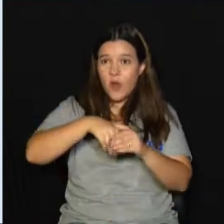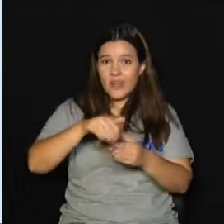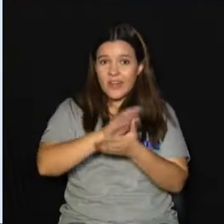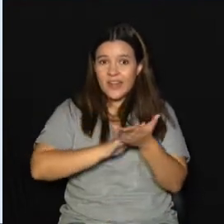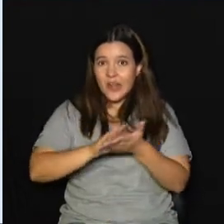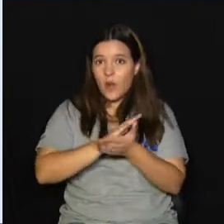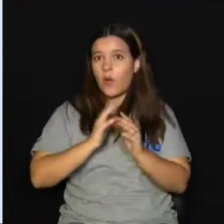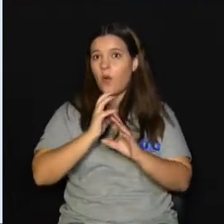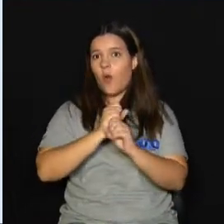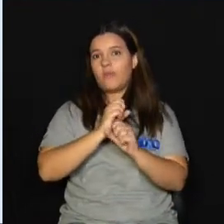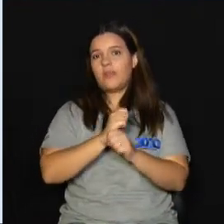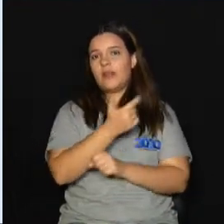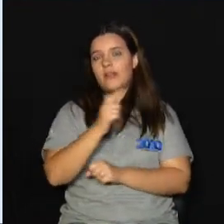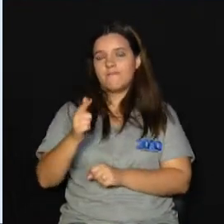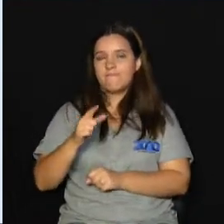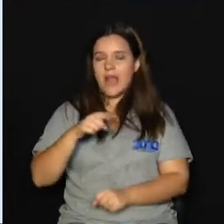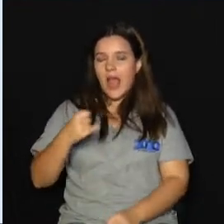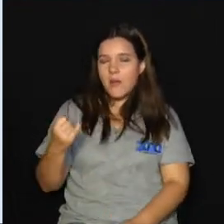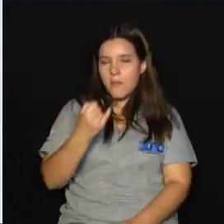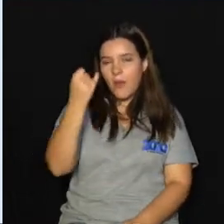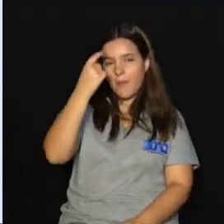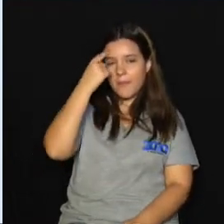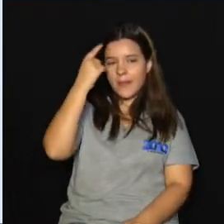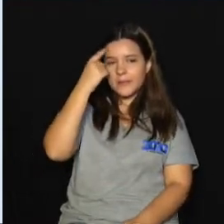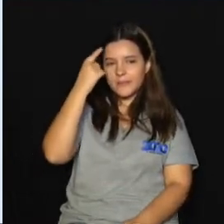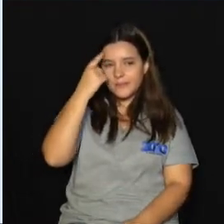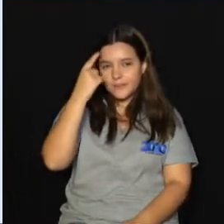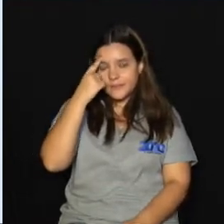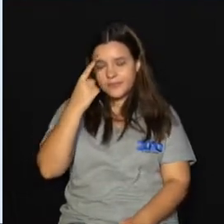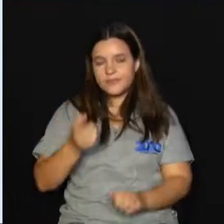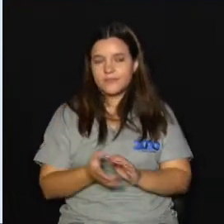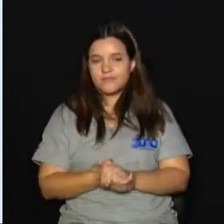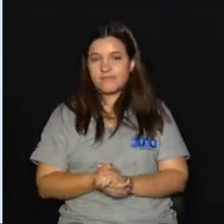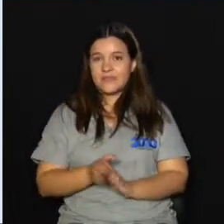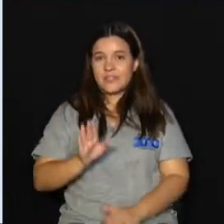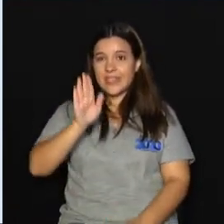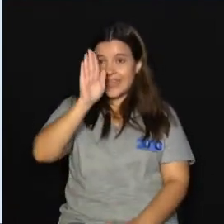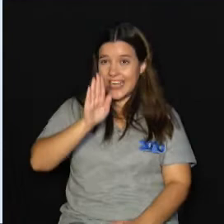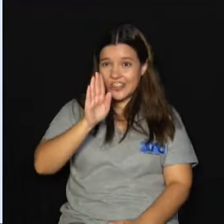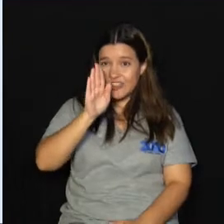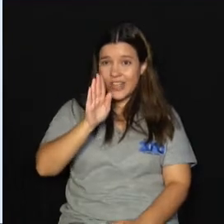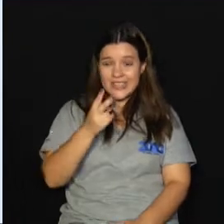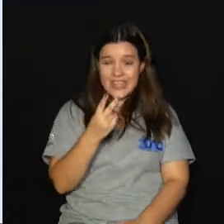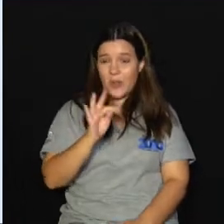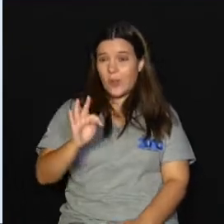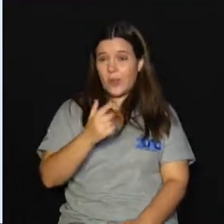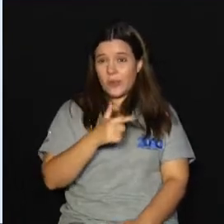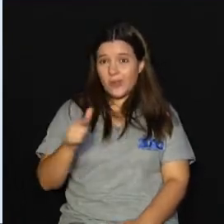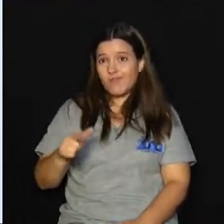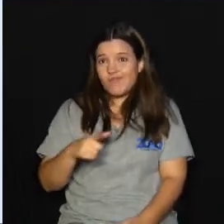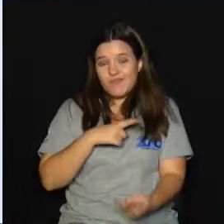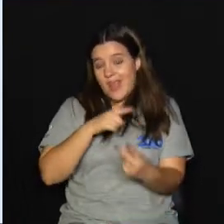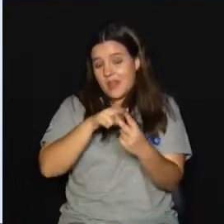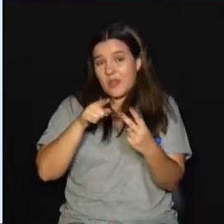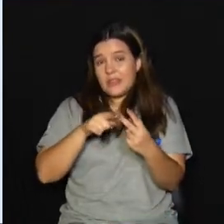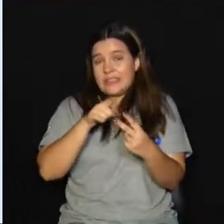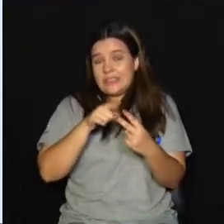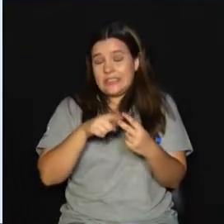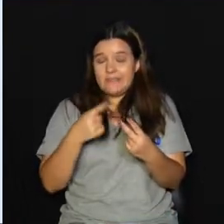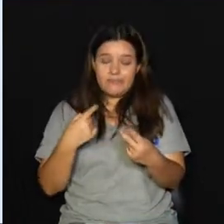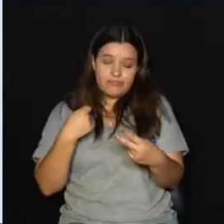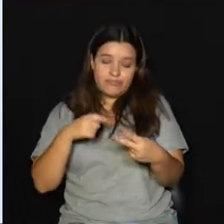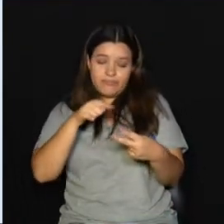acho que é importante também pensar assim, não, meu candidato não foi para o segundo turno, tenho essas duas opções, e